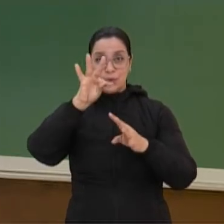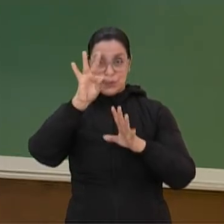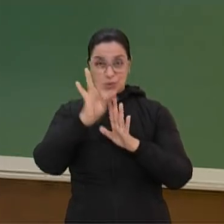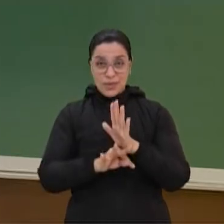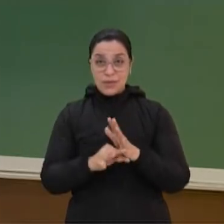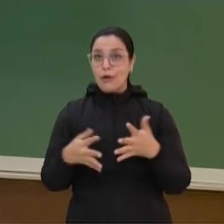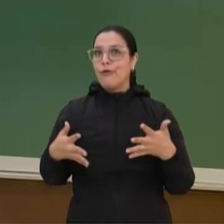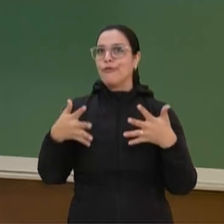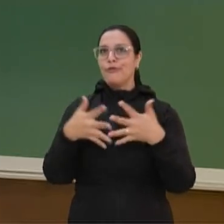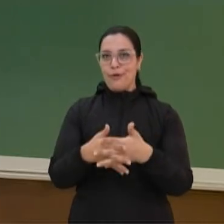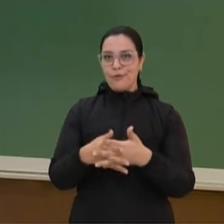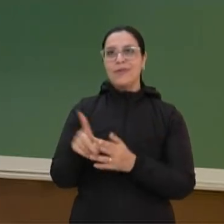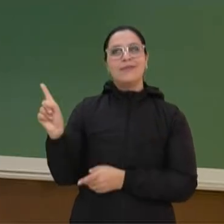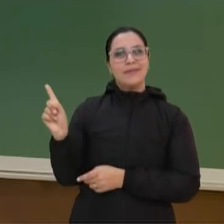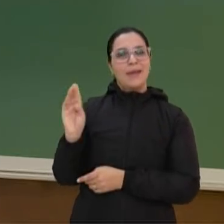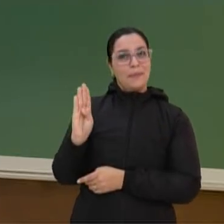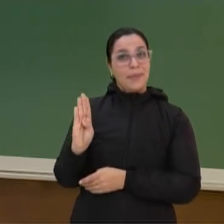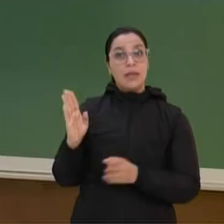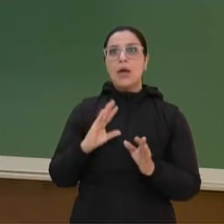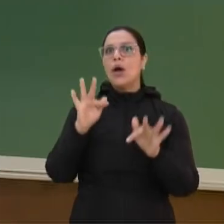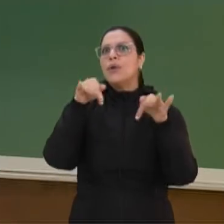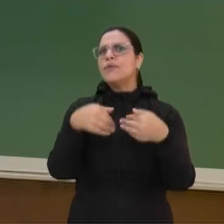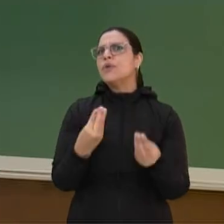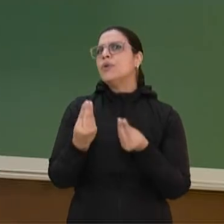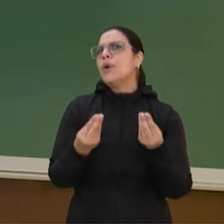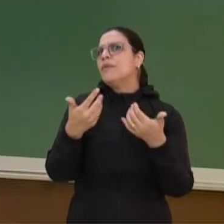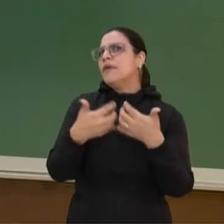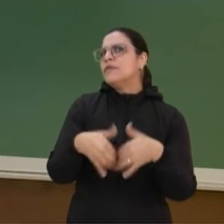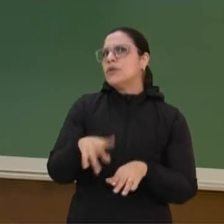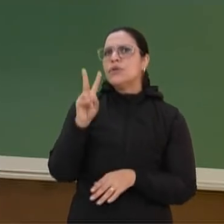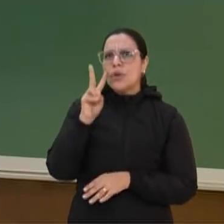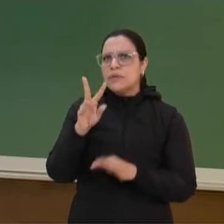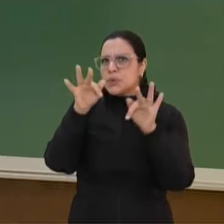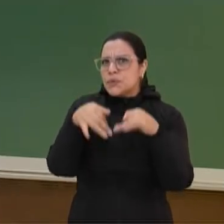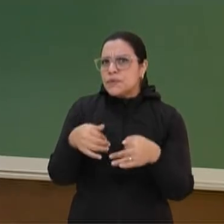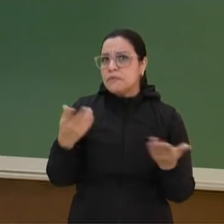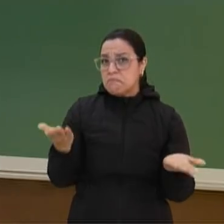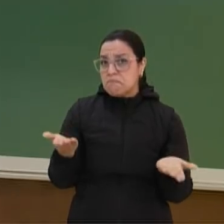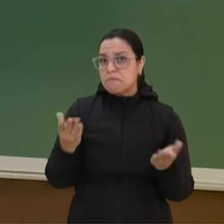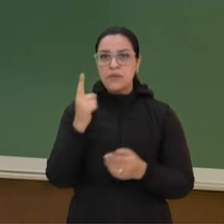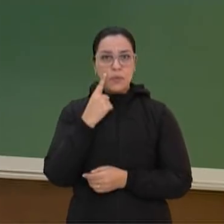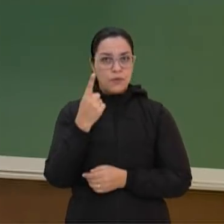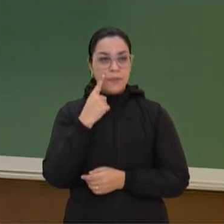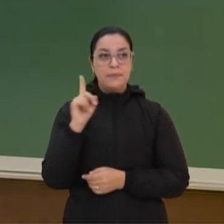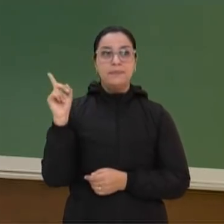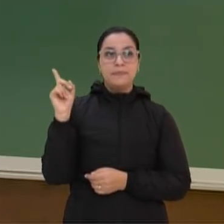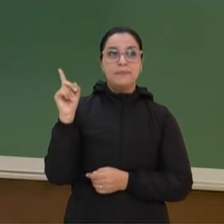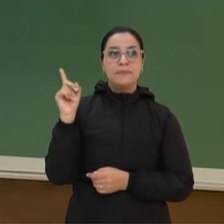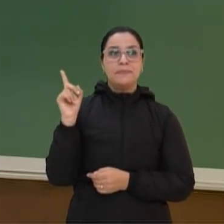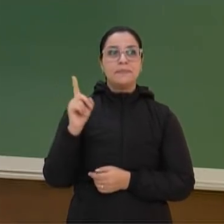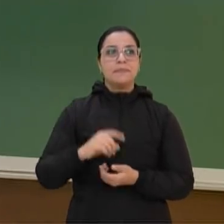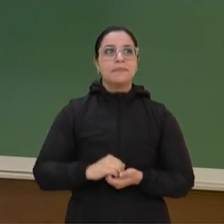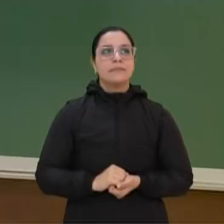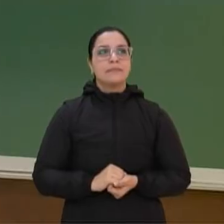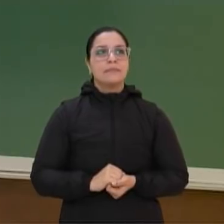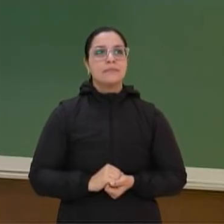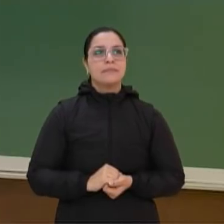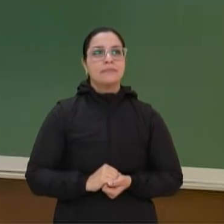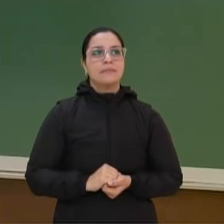que a espera. Então, nós vimos lá a situação inicial, que foi lá no primeiro